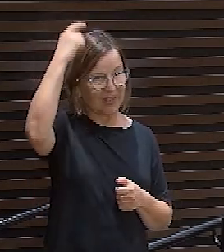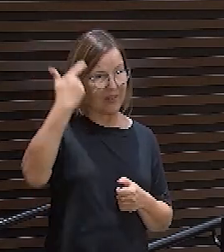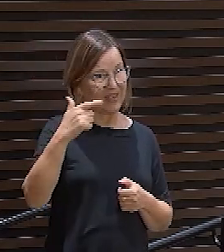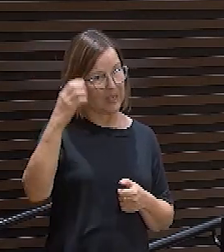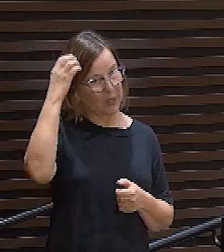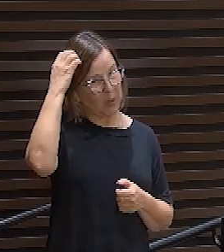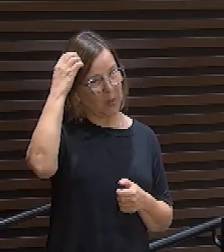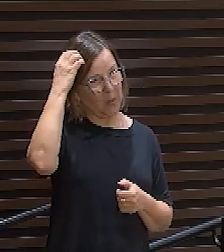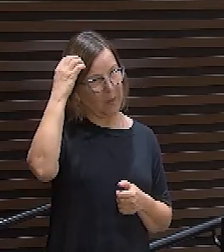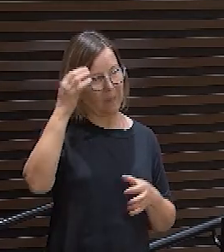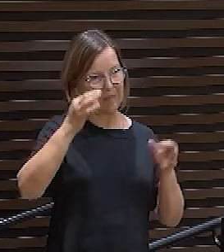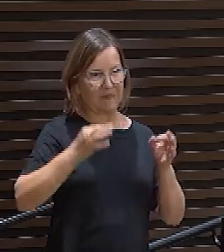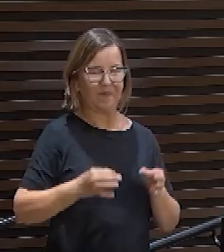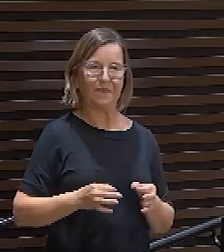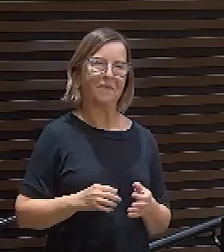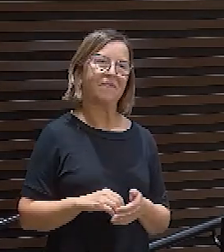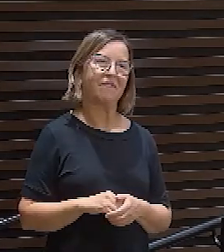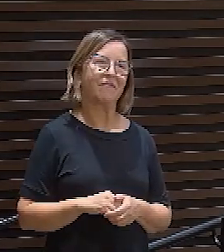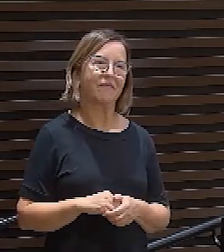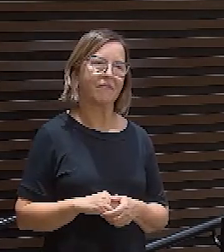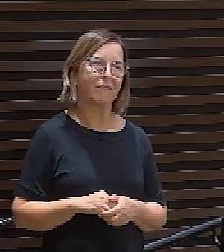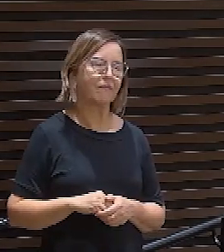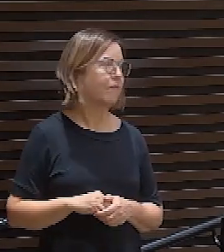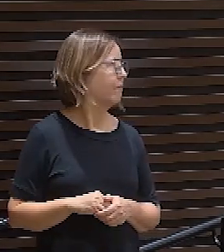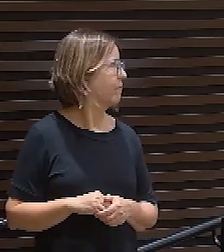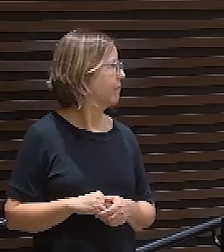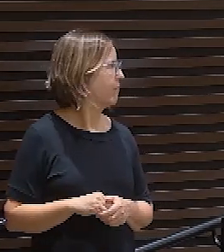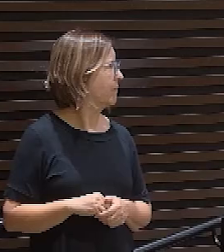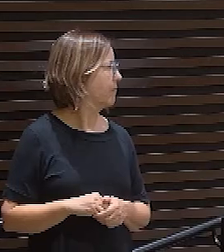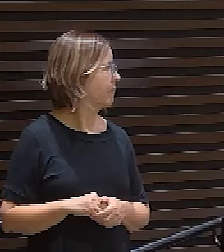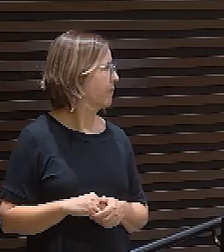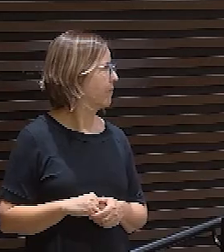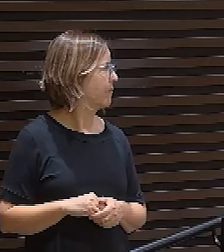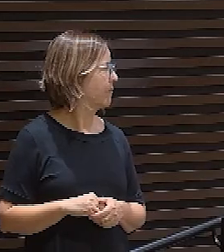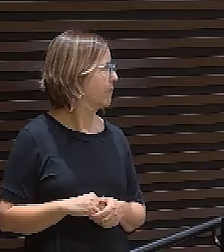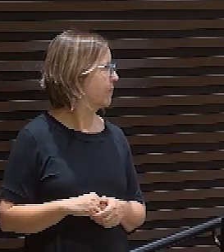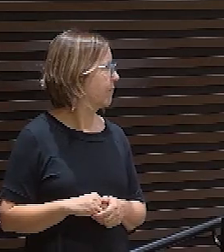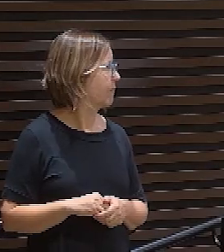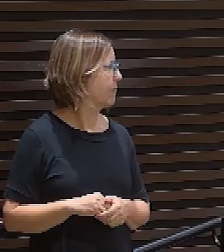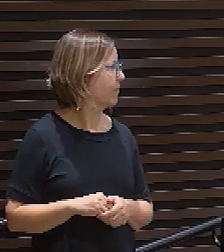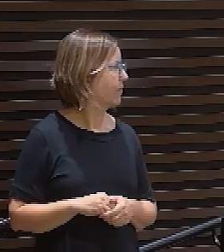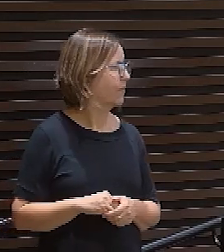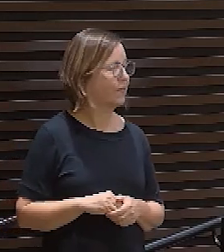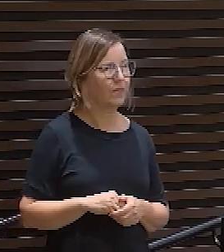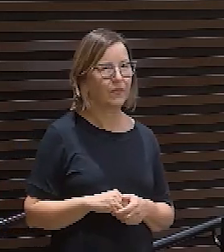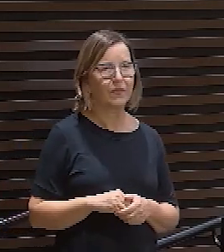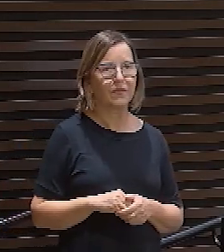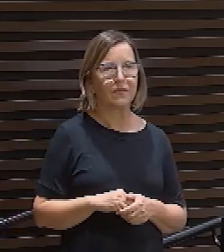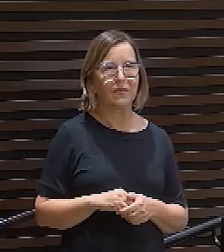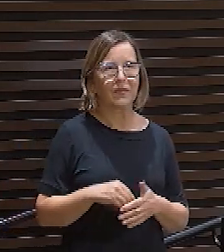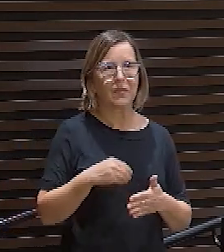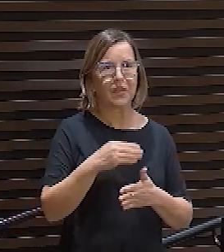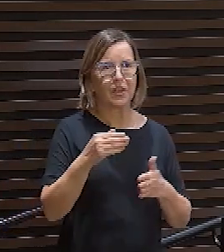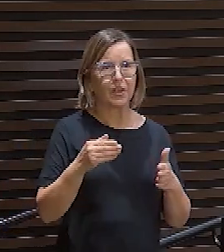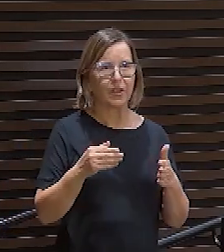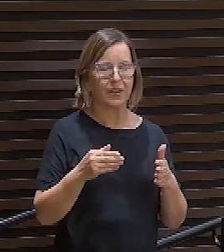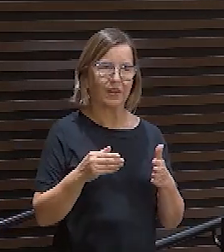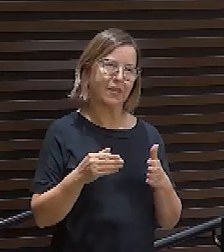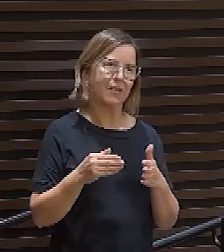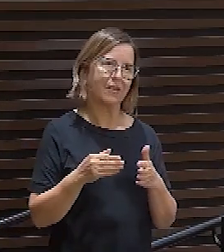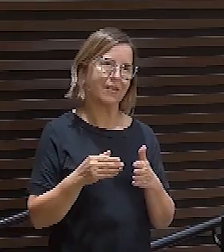Pai, que todos sejam um em mim, como eu sou um contigo. Gente, essa